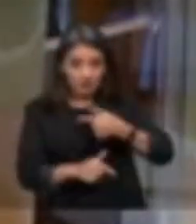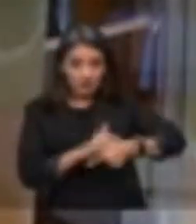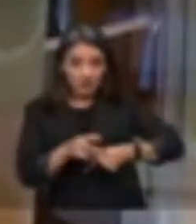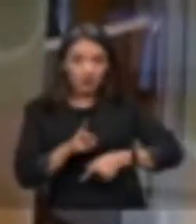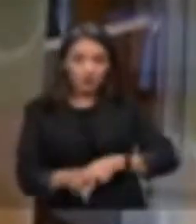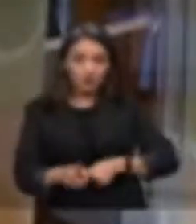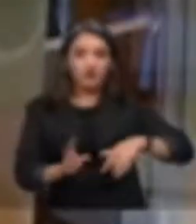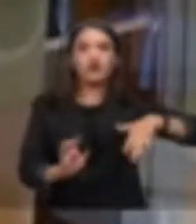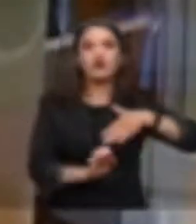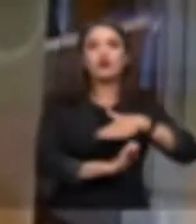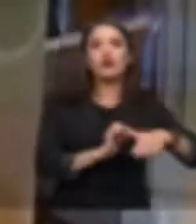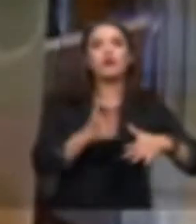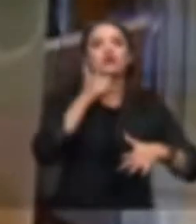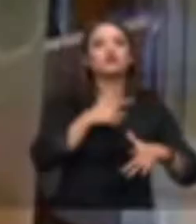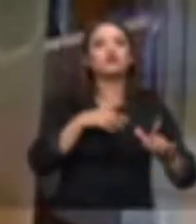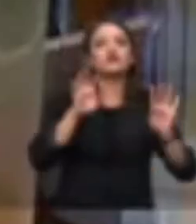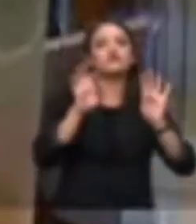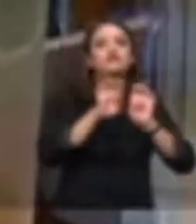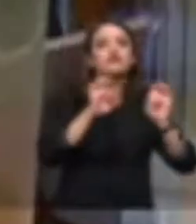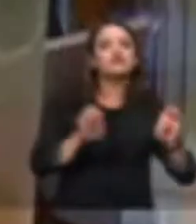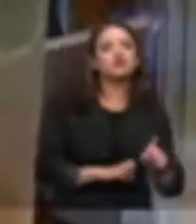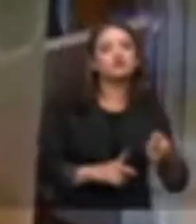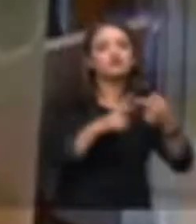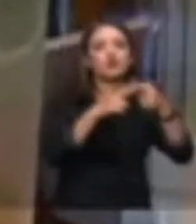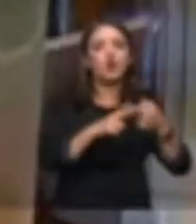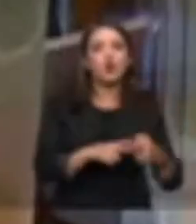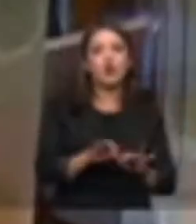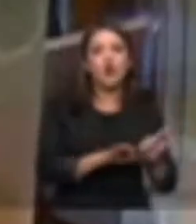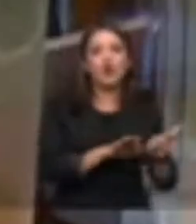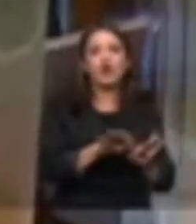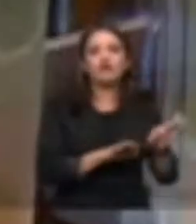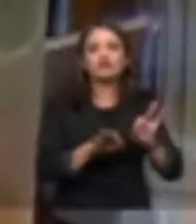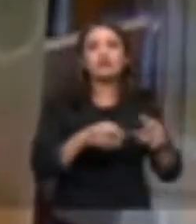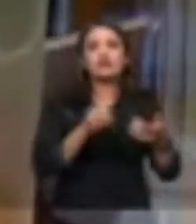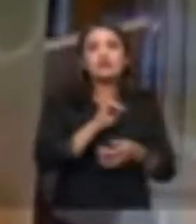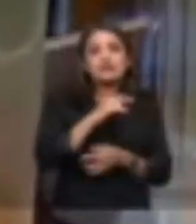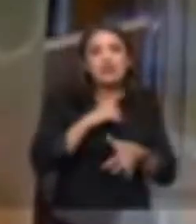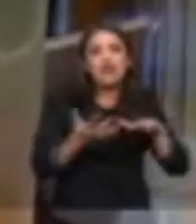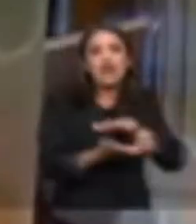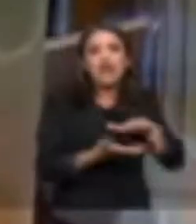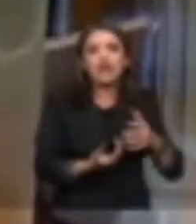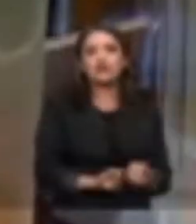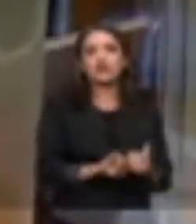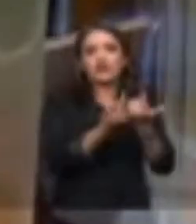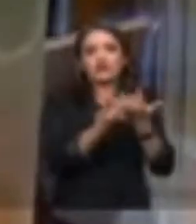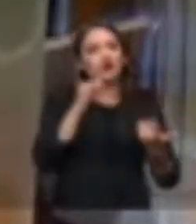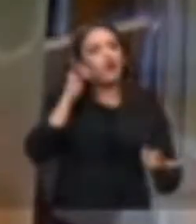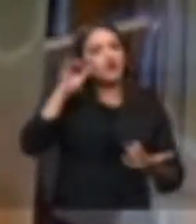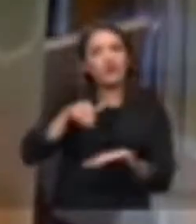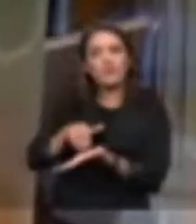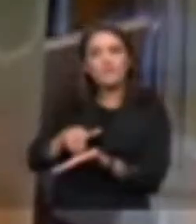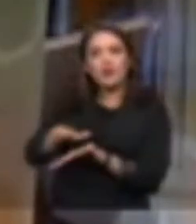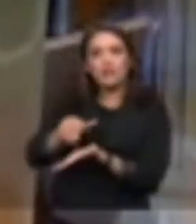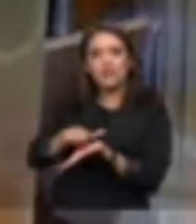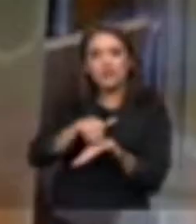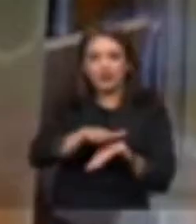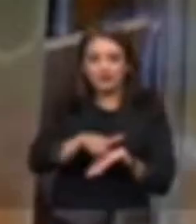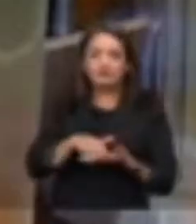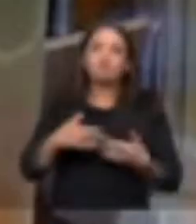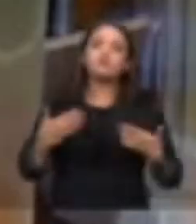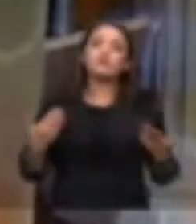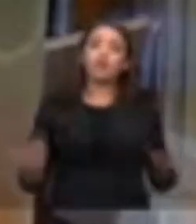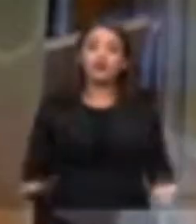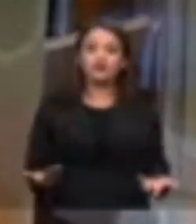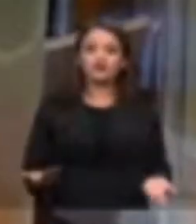consigam reestruturar-se em momentos de dificuldade financeira sem demissões excessivas.